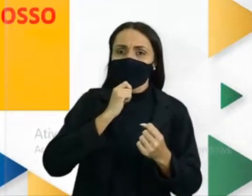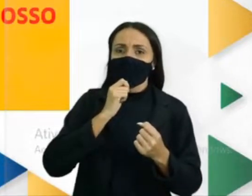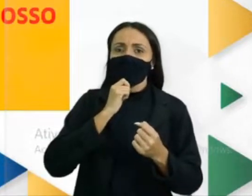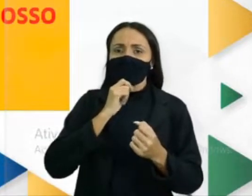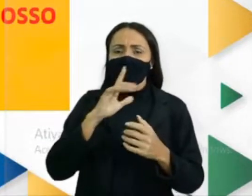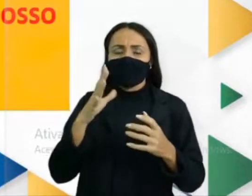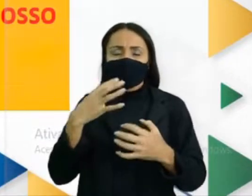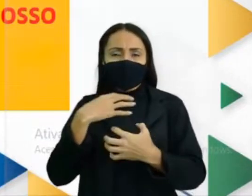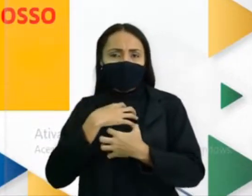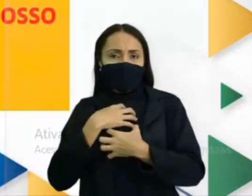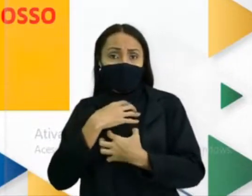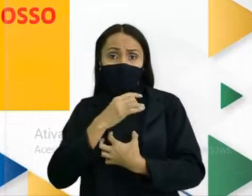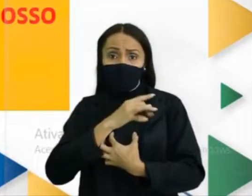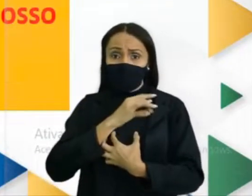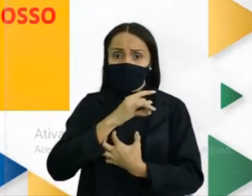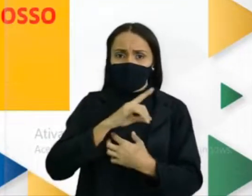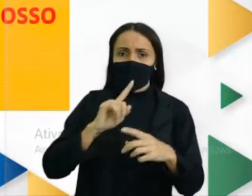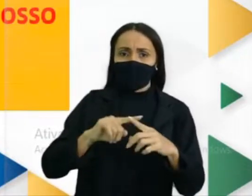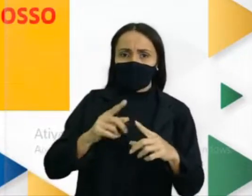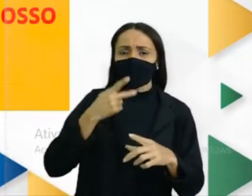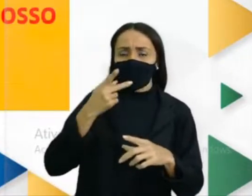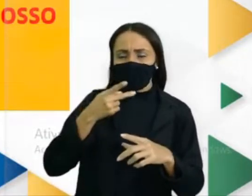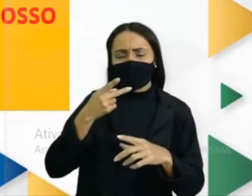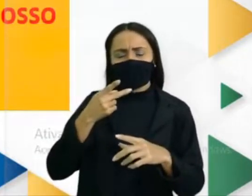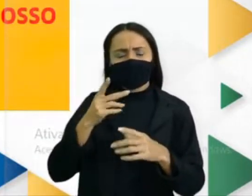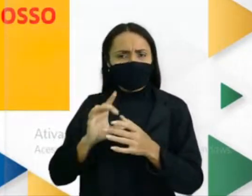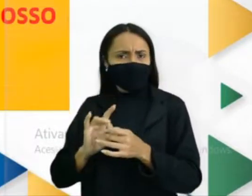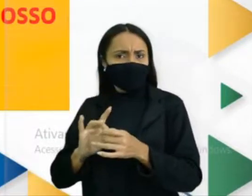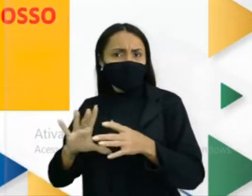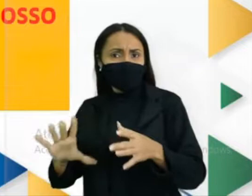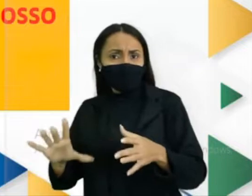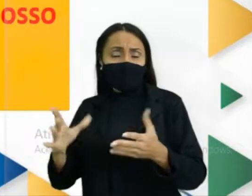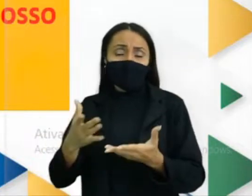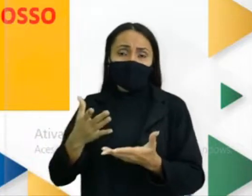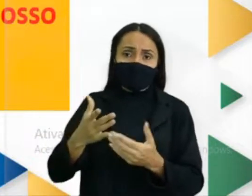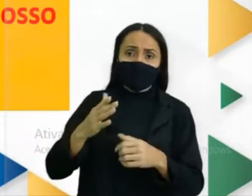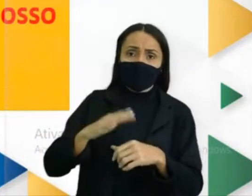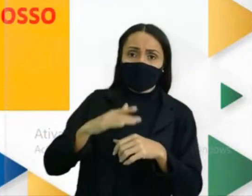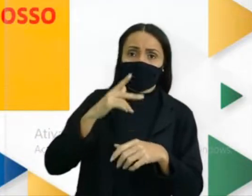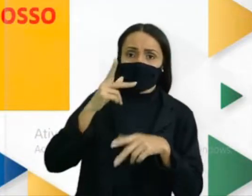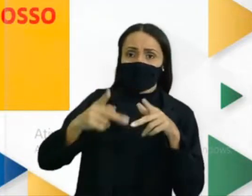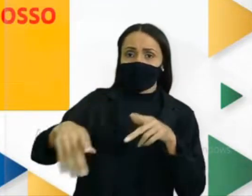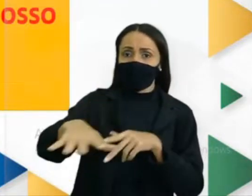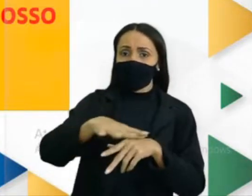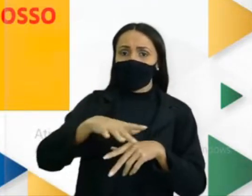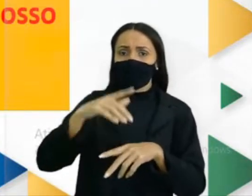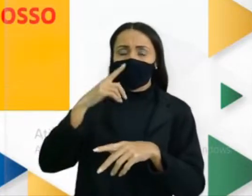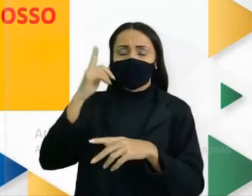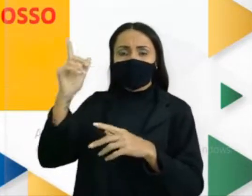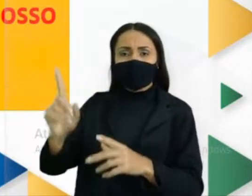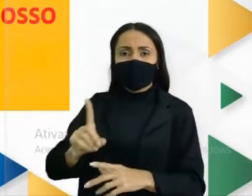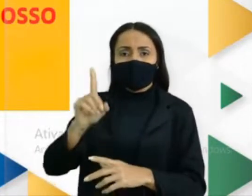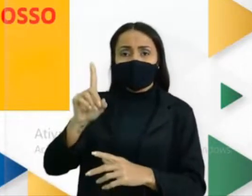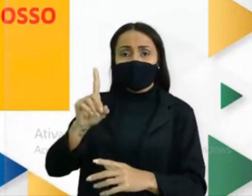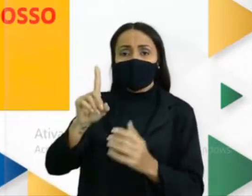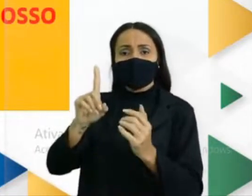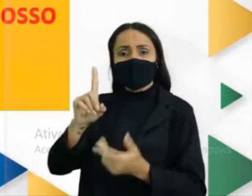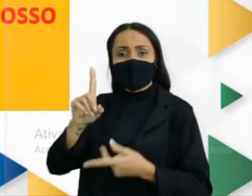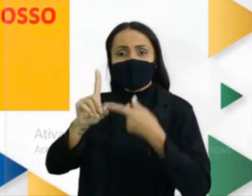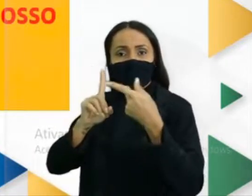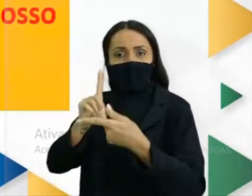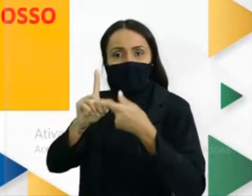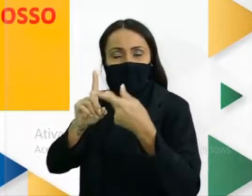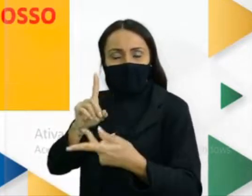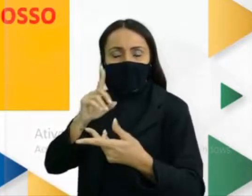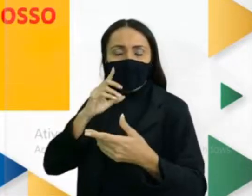um medo, mas fale de qualquer maneira. Quanto mais você falar em público, mais será capaz de